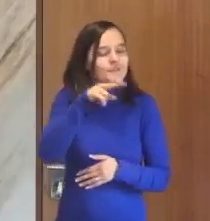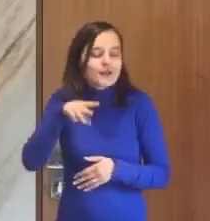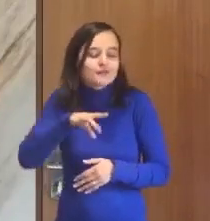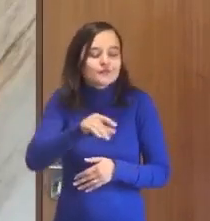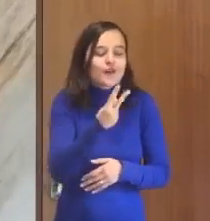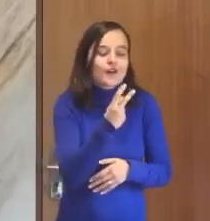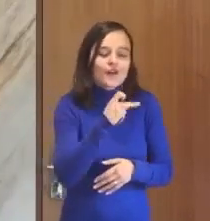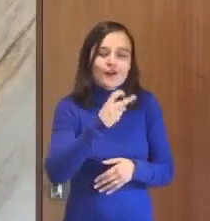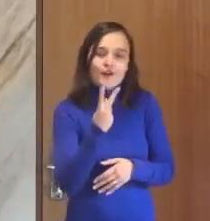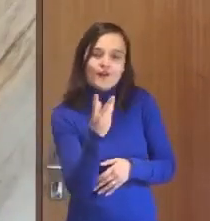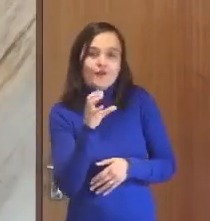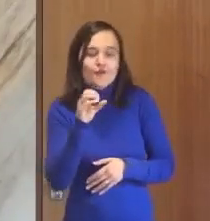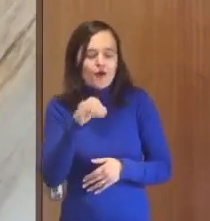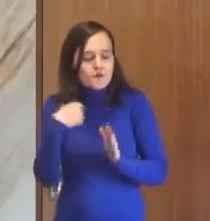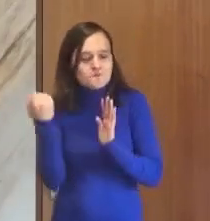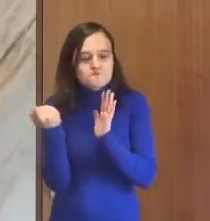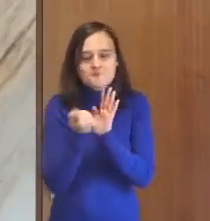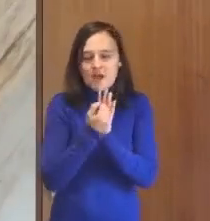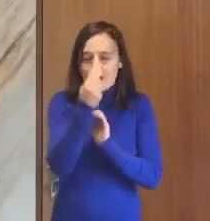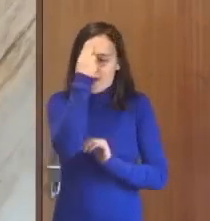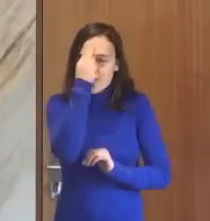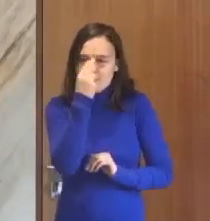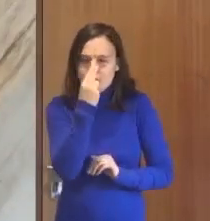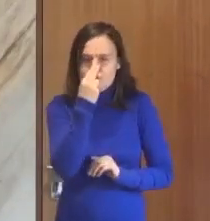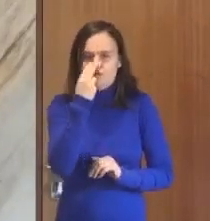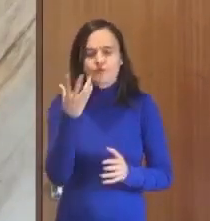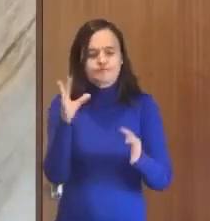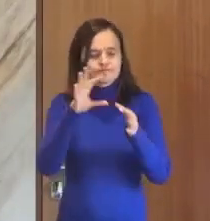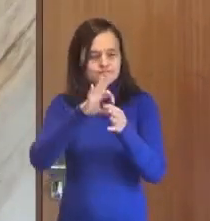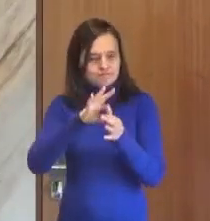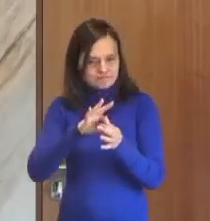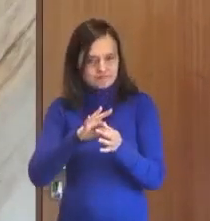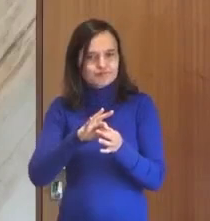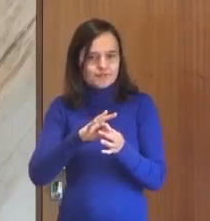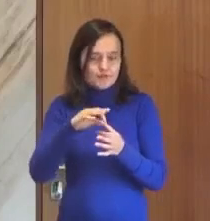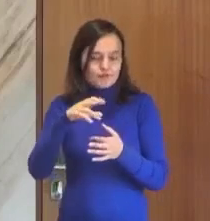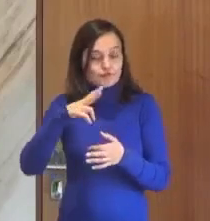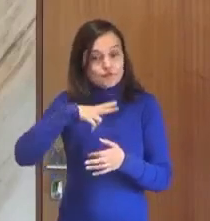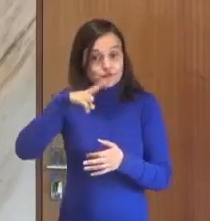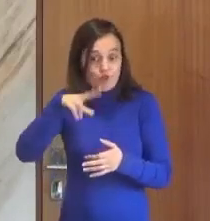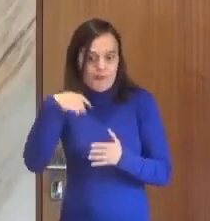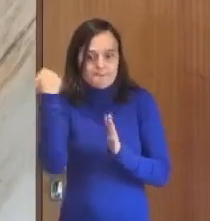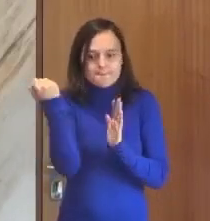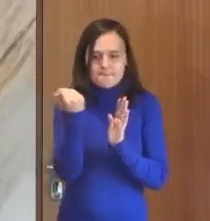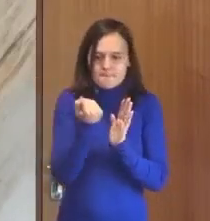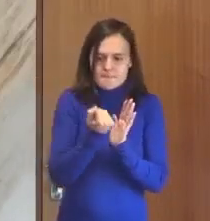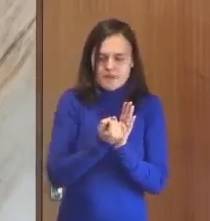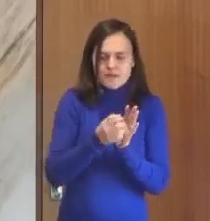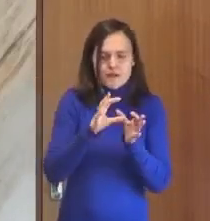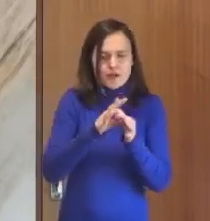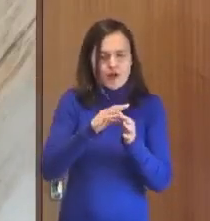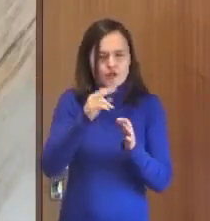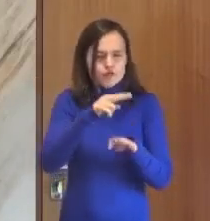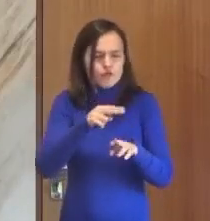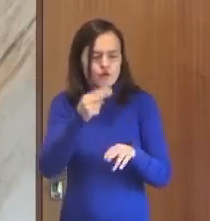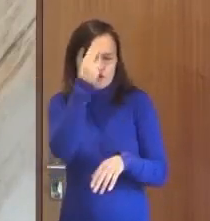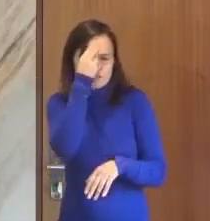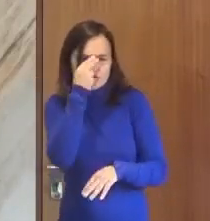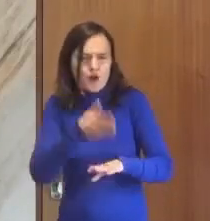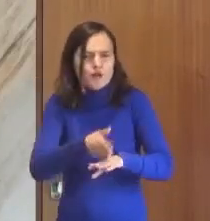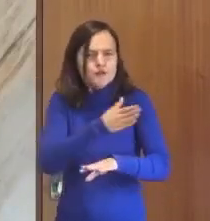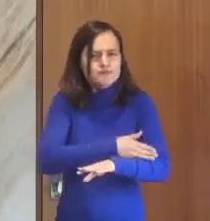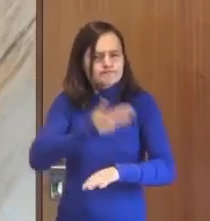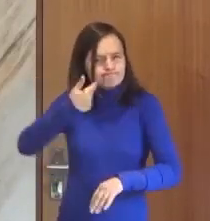com marcas da história e muito central na história de Portugal. Temos marcas que vêm desde a pré-história, da ocupação humana na